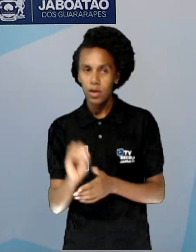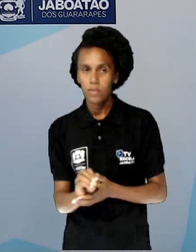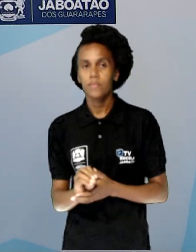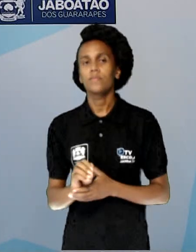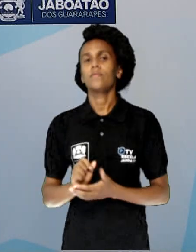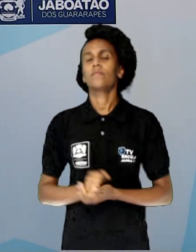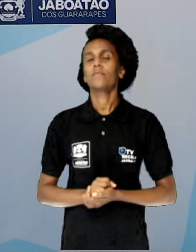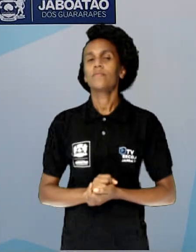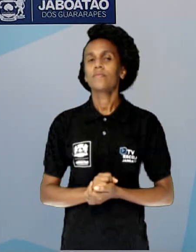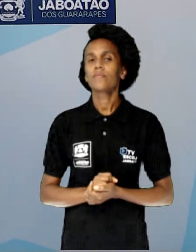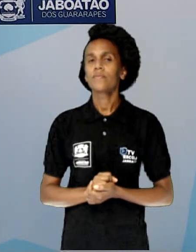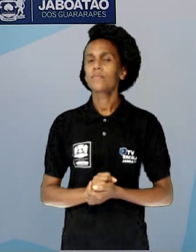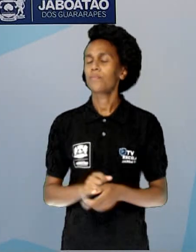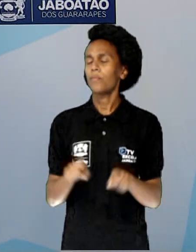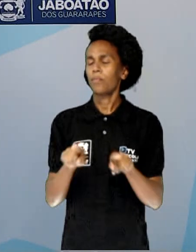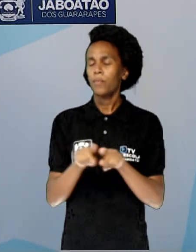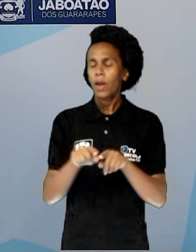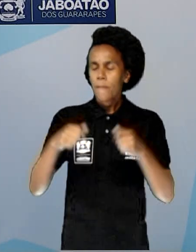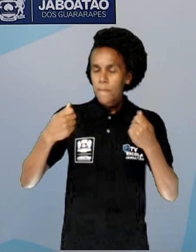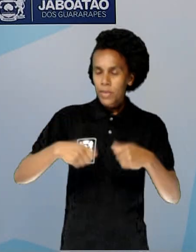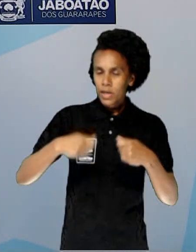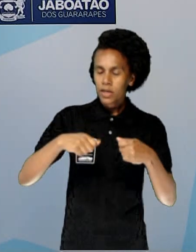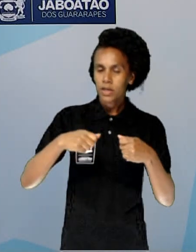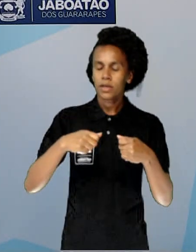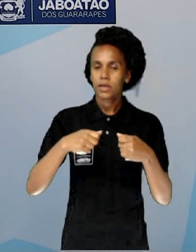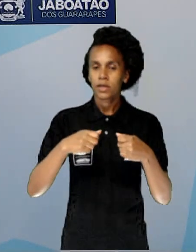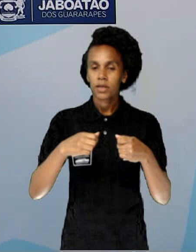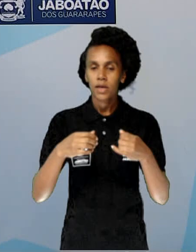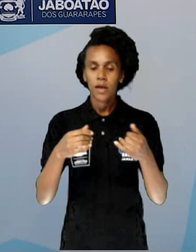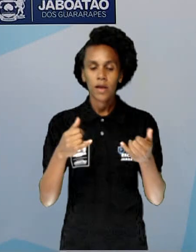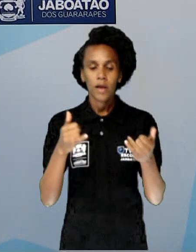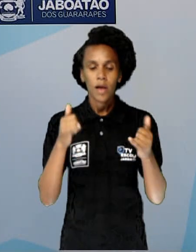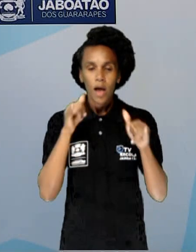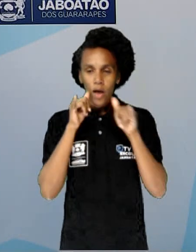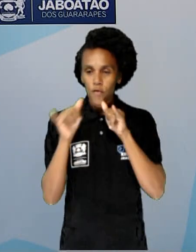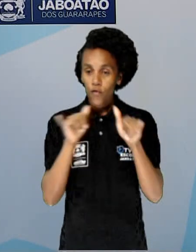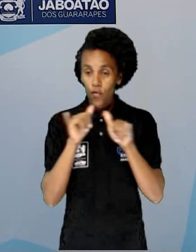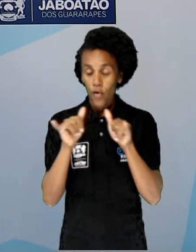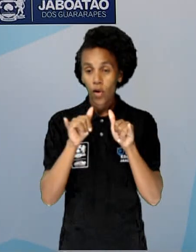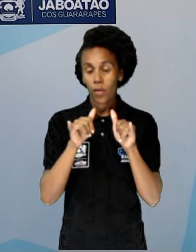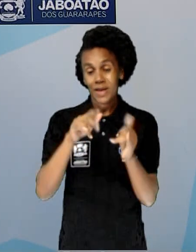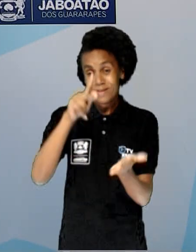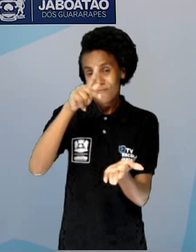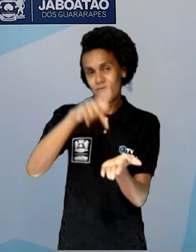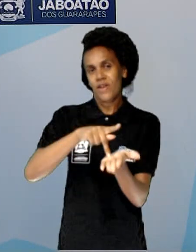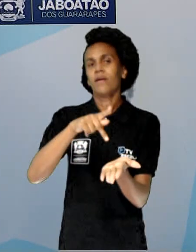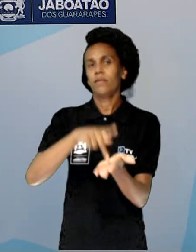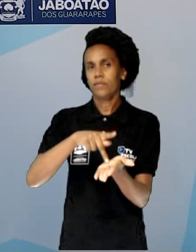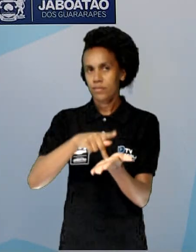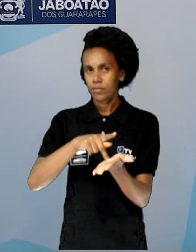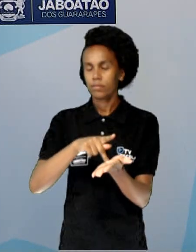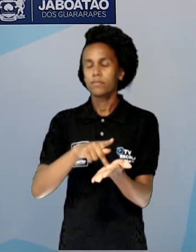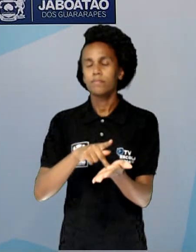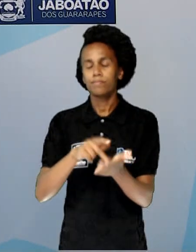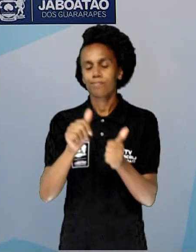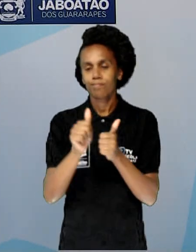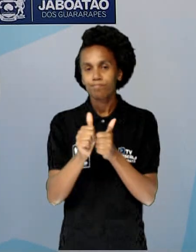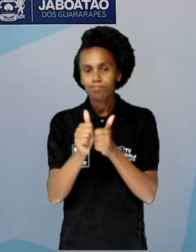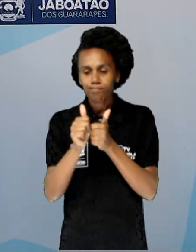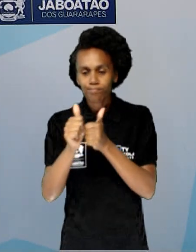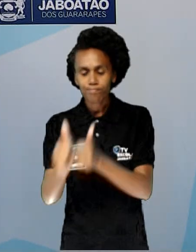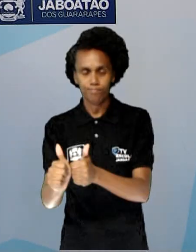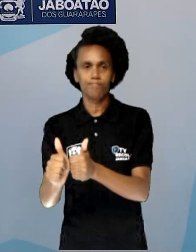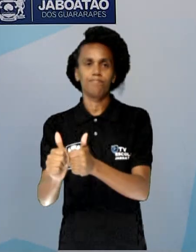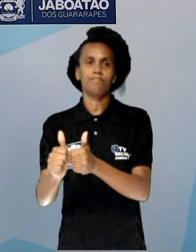aquilo tem que ser bem fidedigno à vida do indivíduo que está sendo relatado ali, ok? Bom,